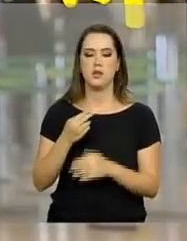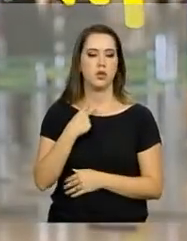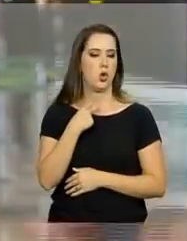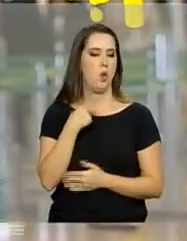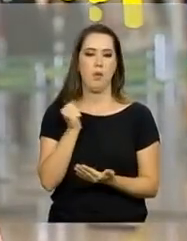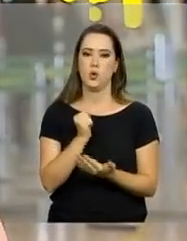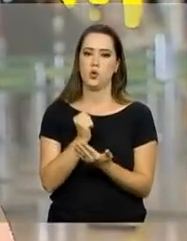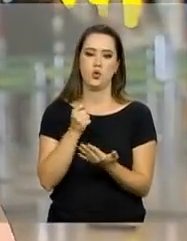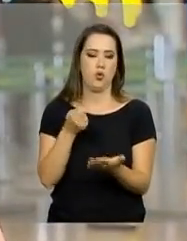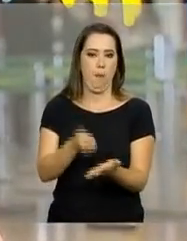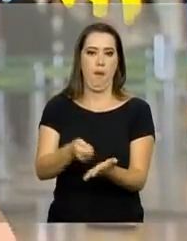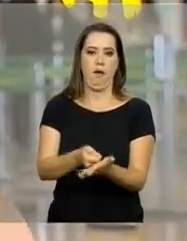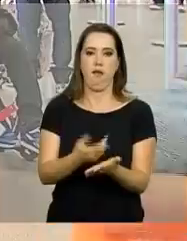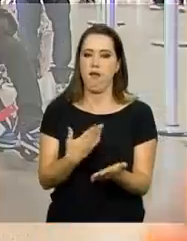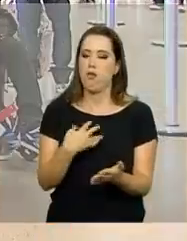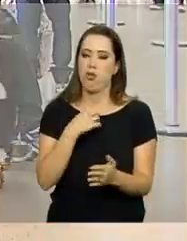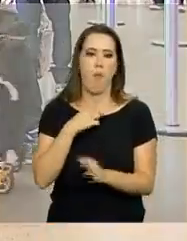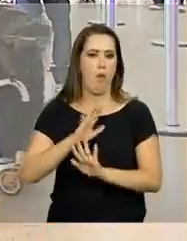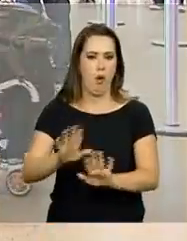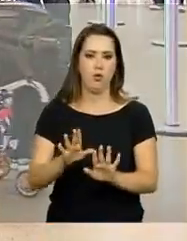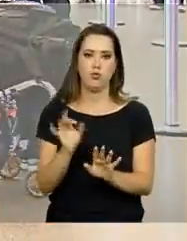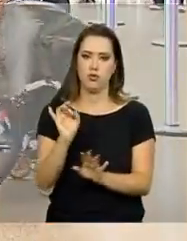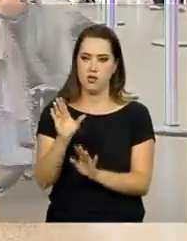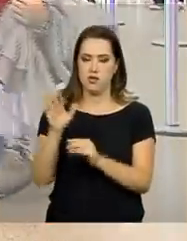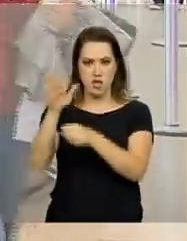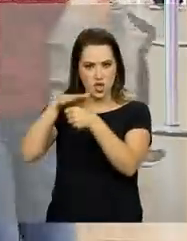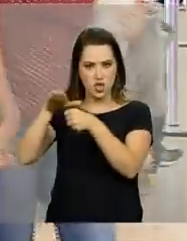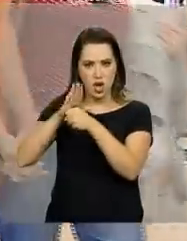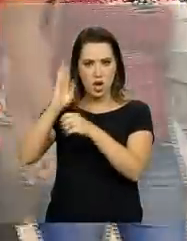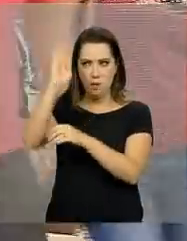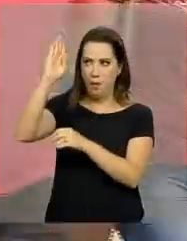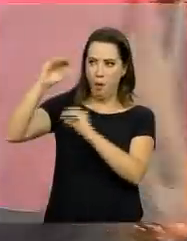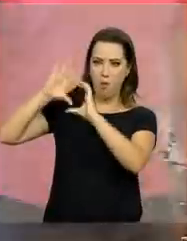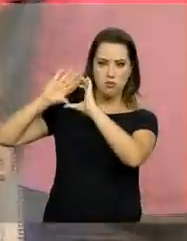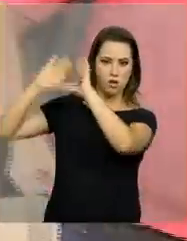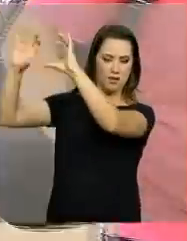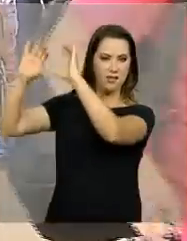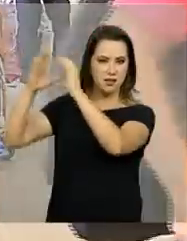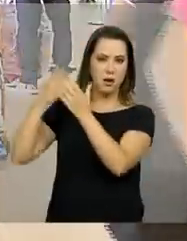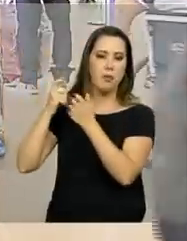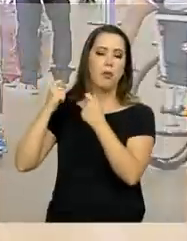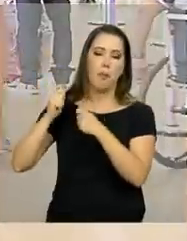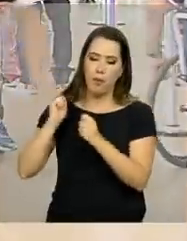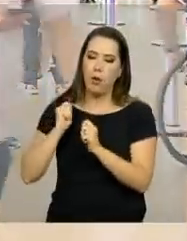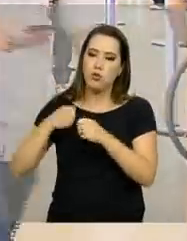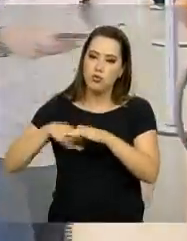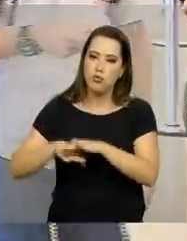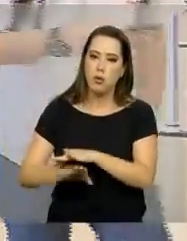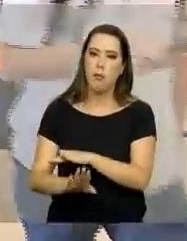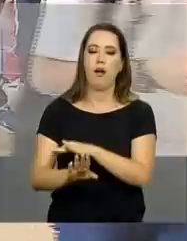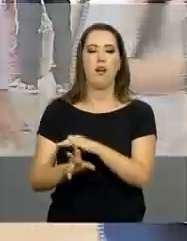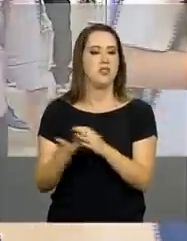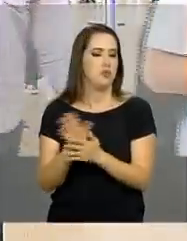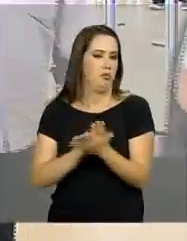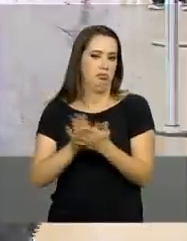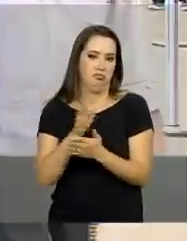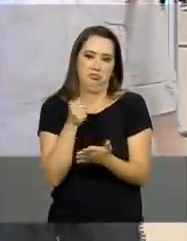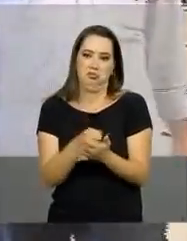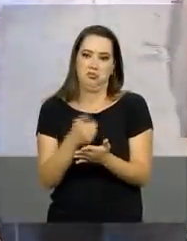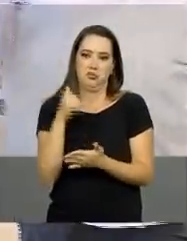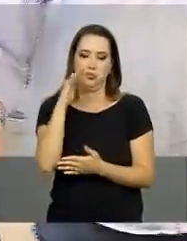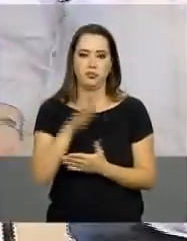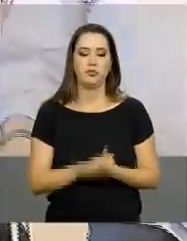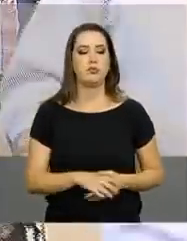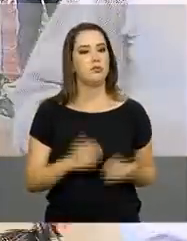do passageiro? Não pode cobrar. Cerca de 1,5 milhão de passageiros devem passar pelos 15 principais aeroportos do país até a